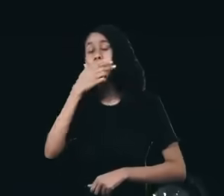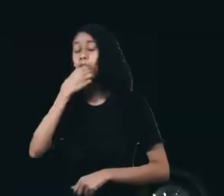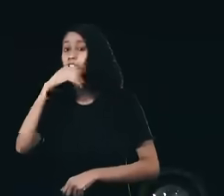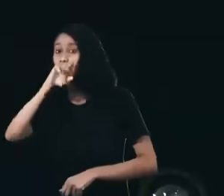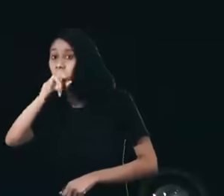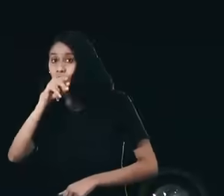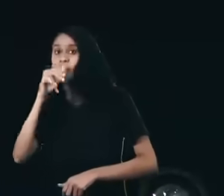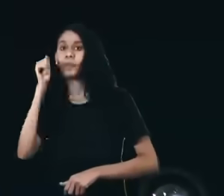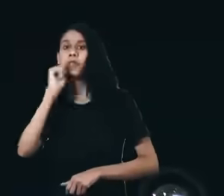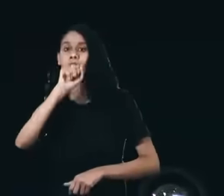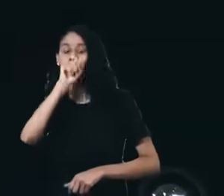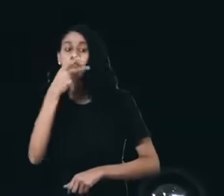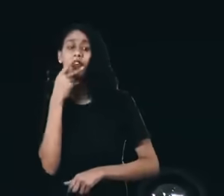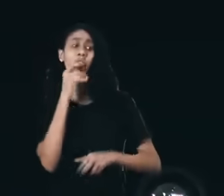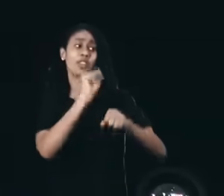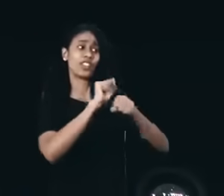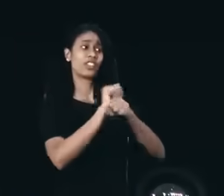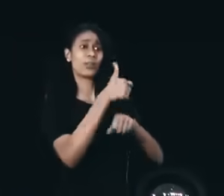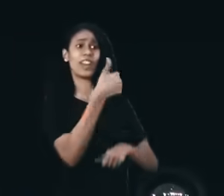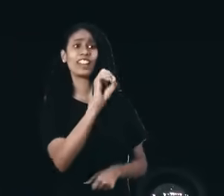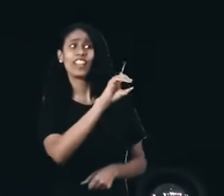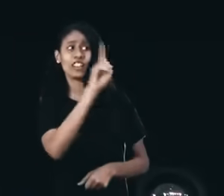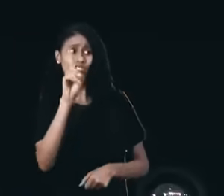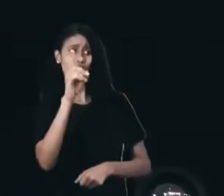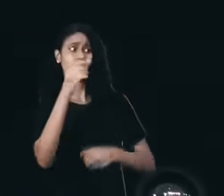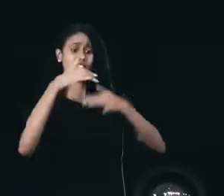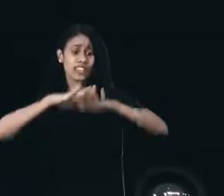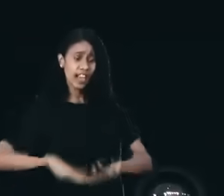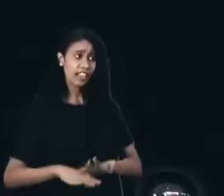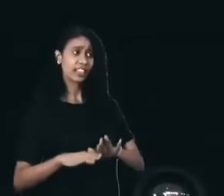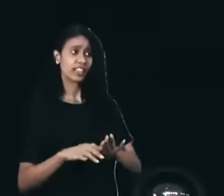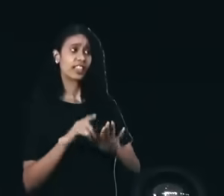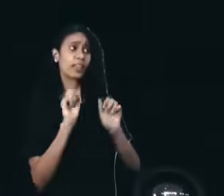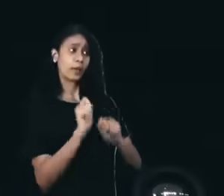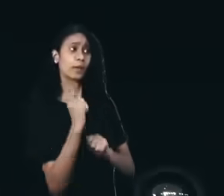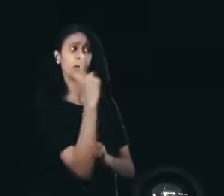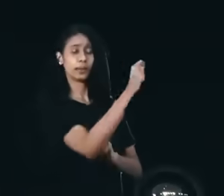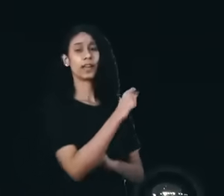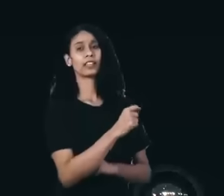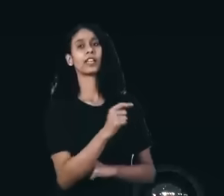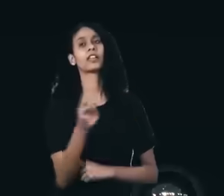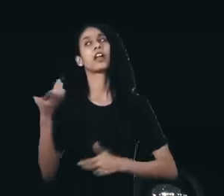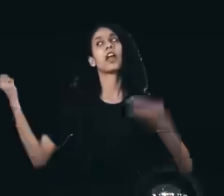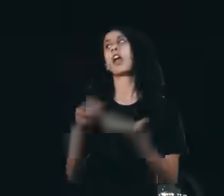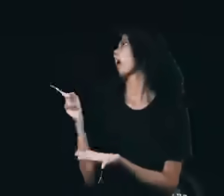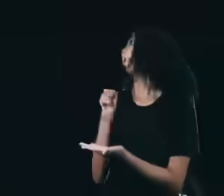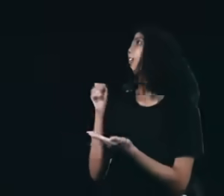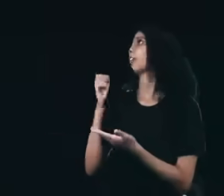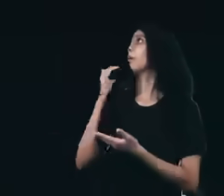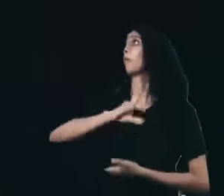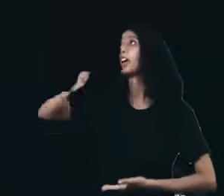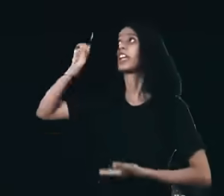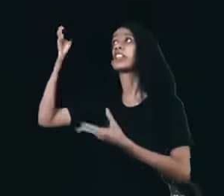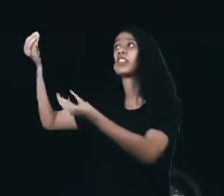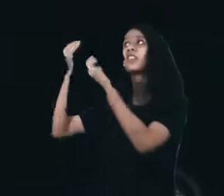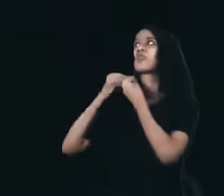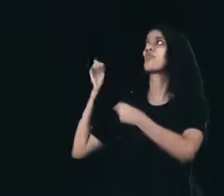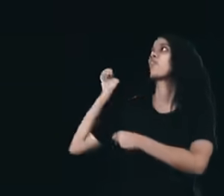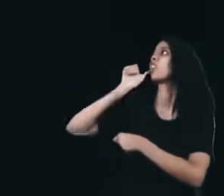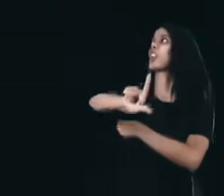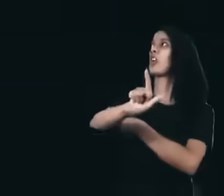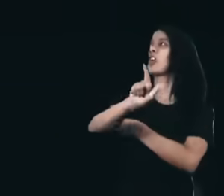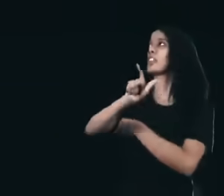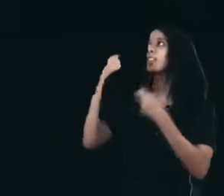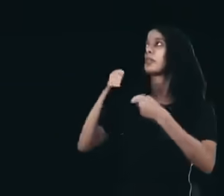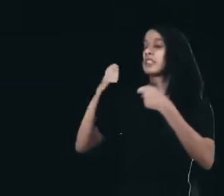uns 10 dias conosco, então você poderá partir. Mas ele disse, não me detenha agora que o senhor me coroou de êxito na missão.